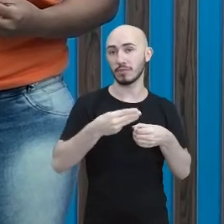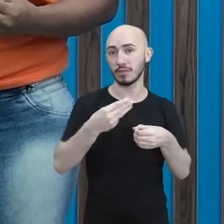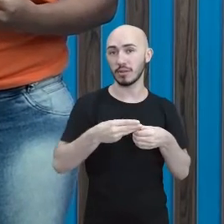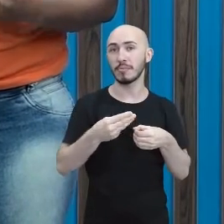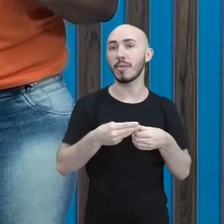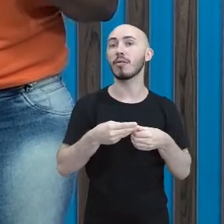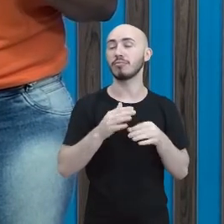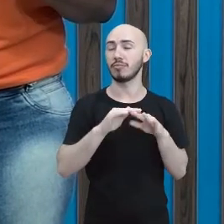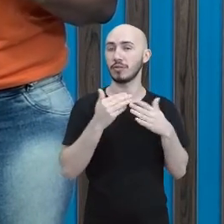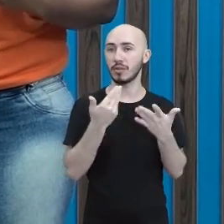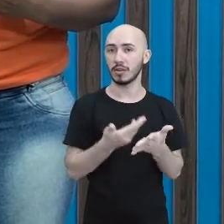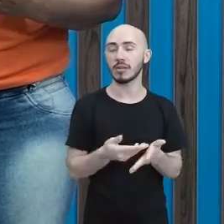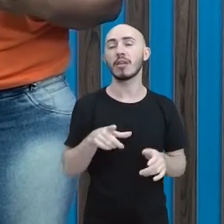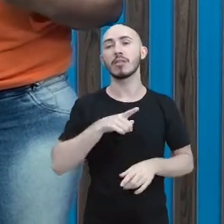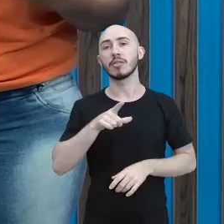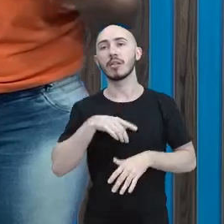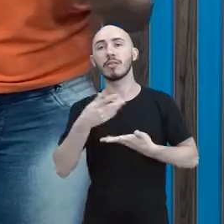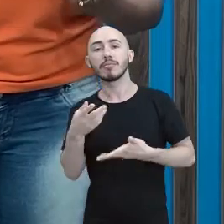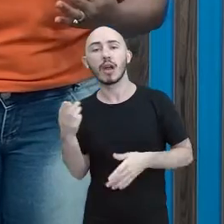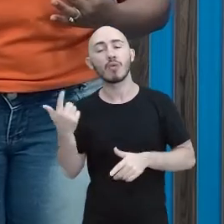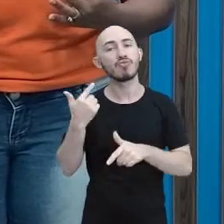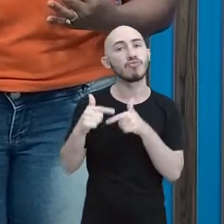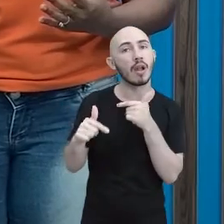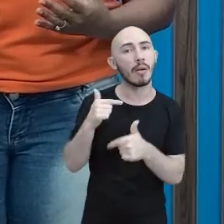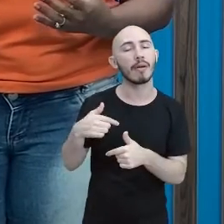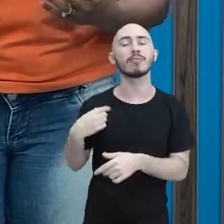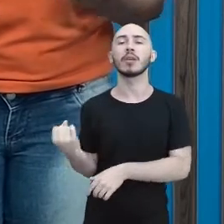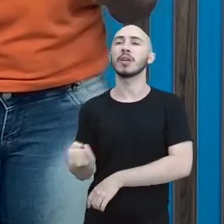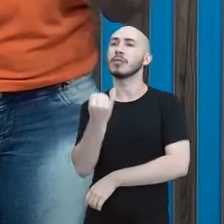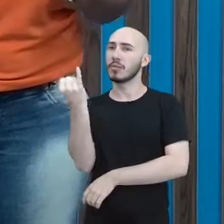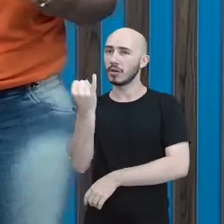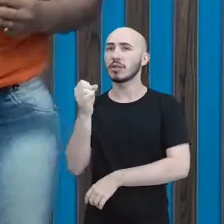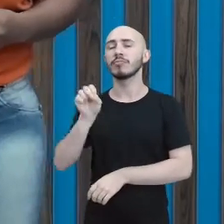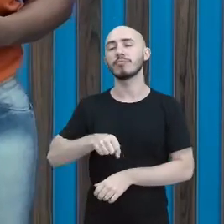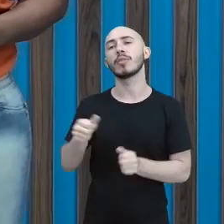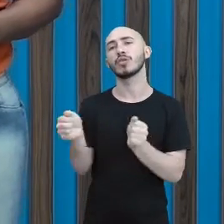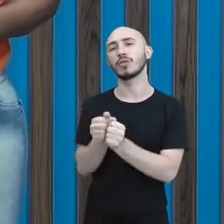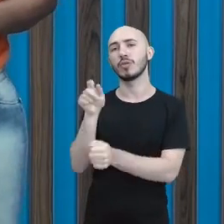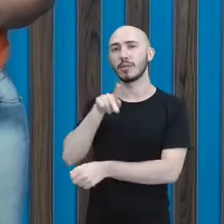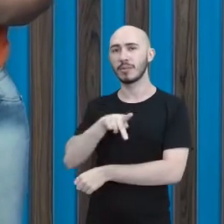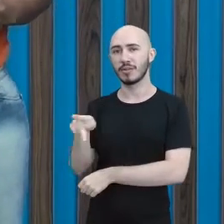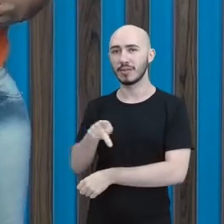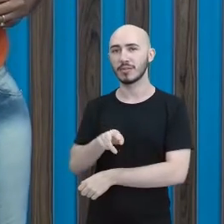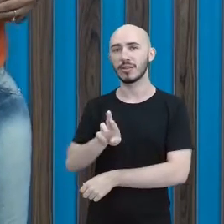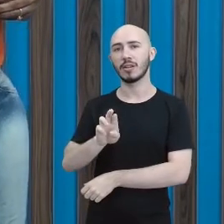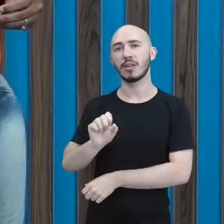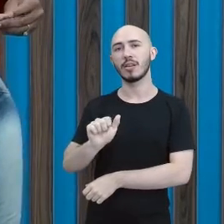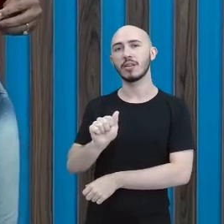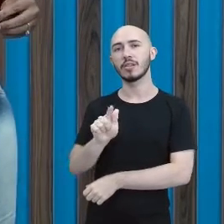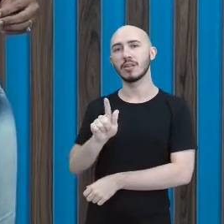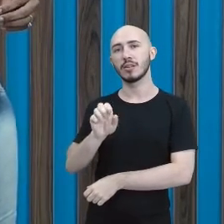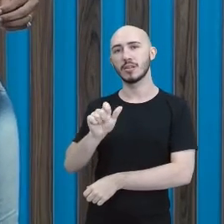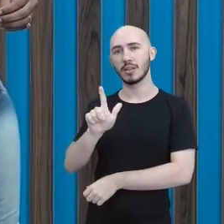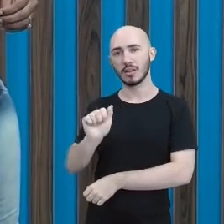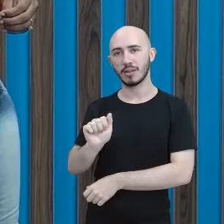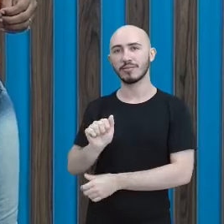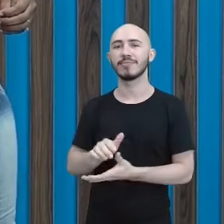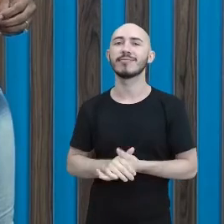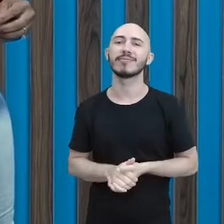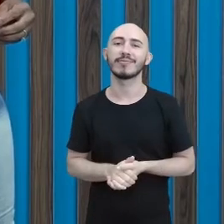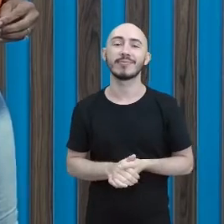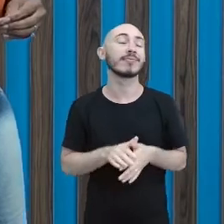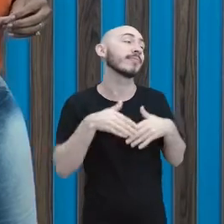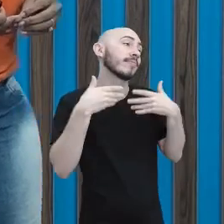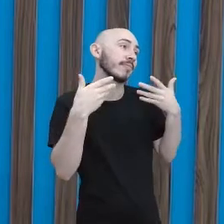um trabalho importante, pertinente, significativo, com a professora Rosângela. Vamos escutar um pouco.